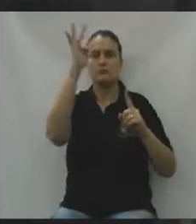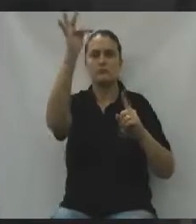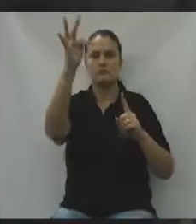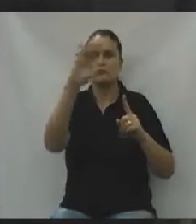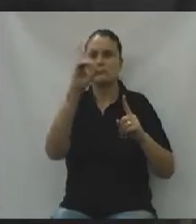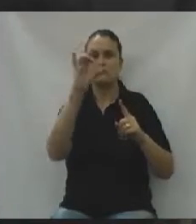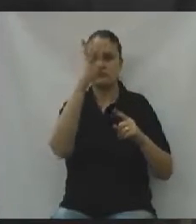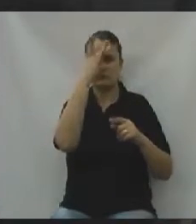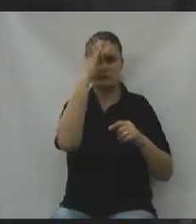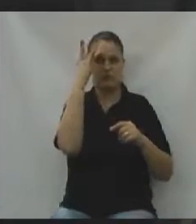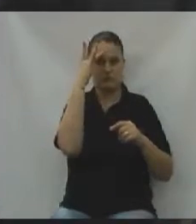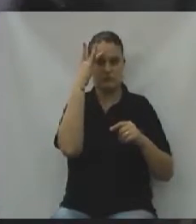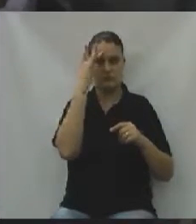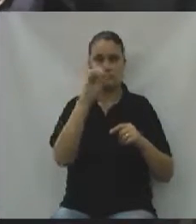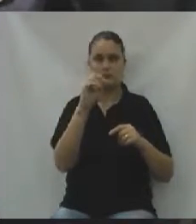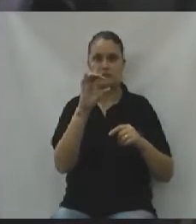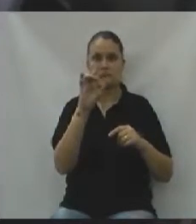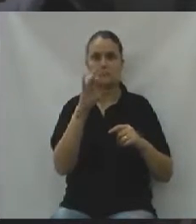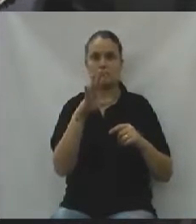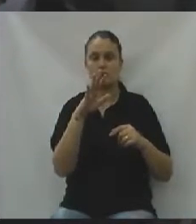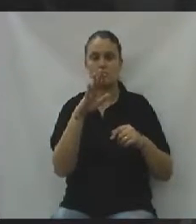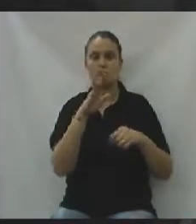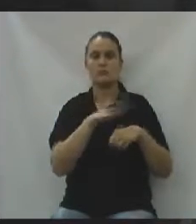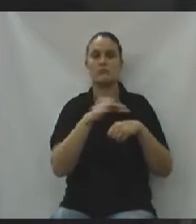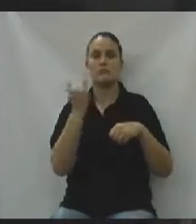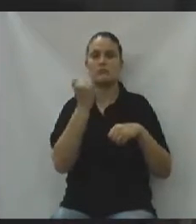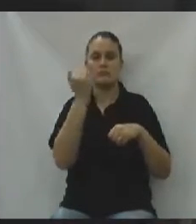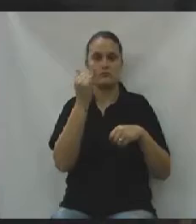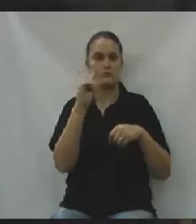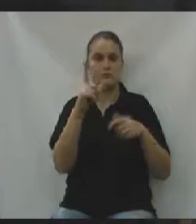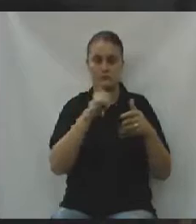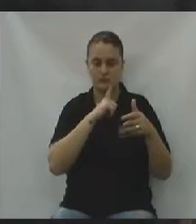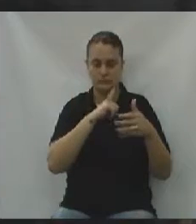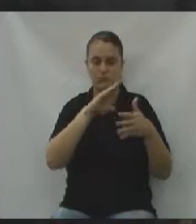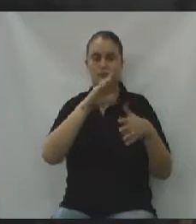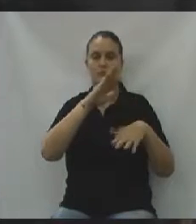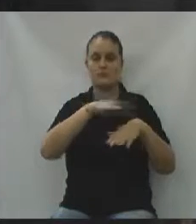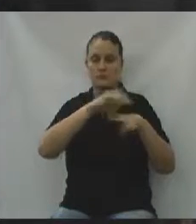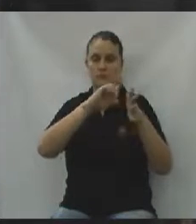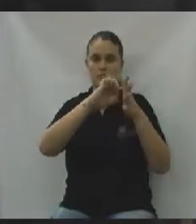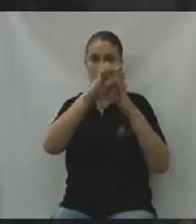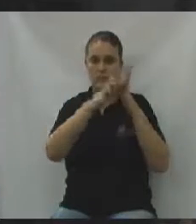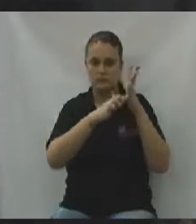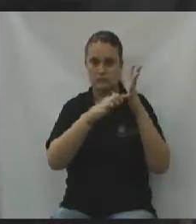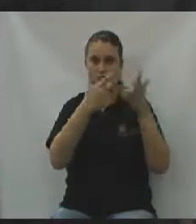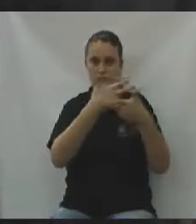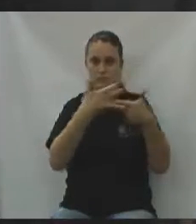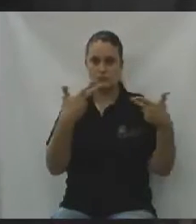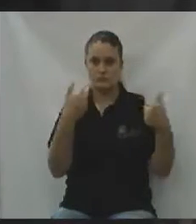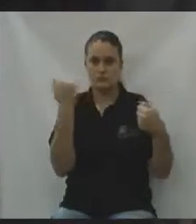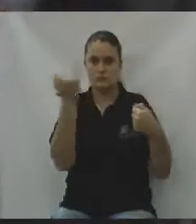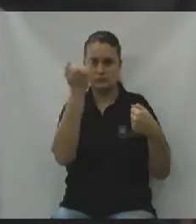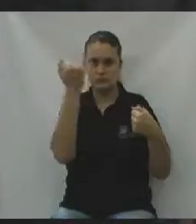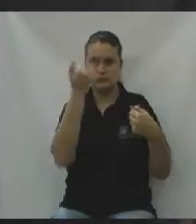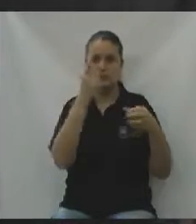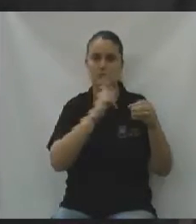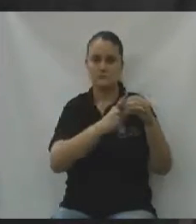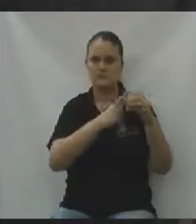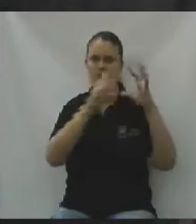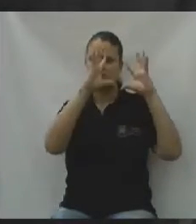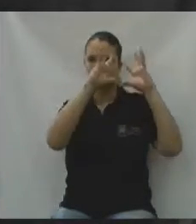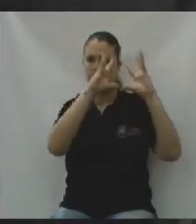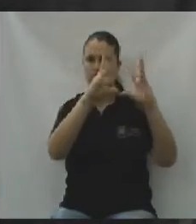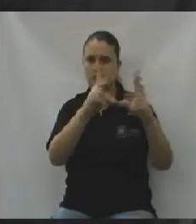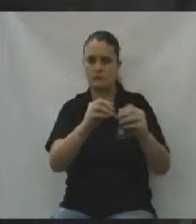apenas aos moradores, isso não é o tópico que apenas que poderá ser levado em consideração, mas sim a cidade como um